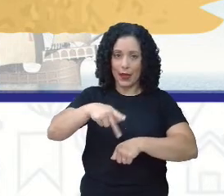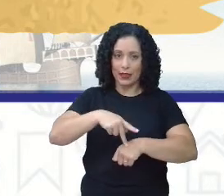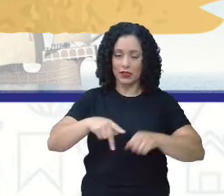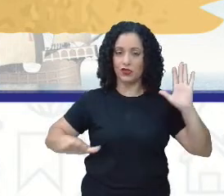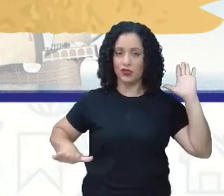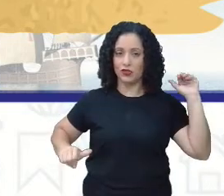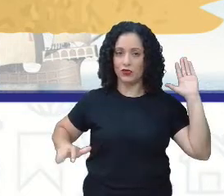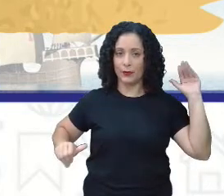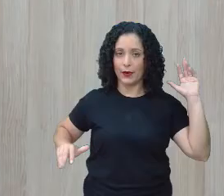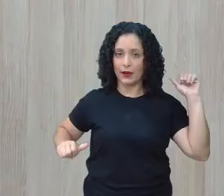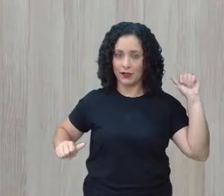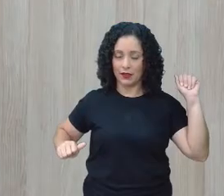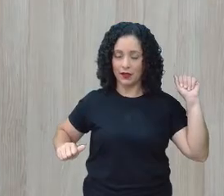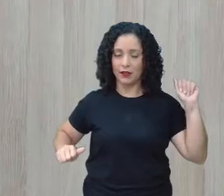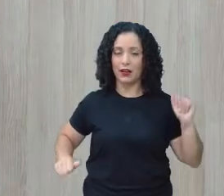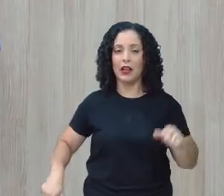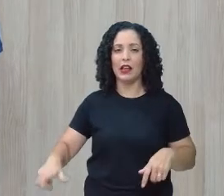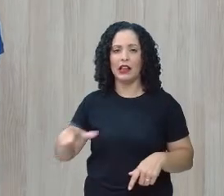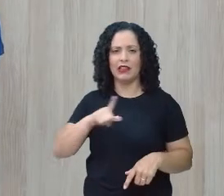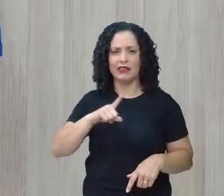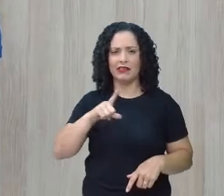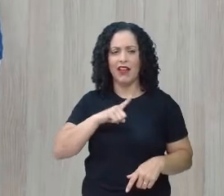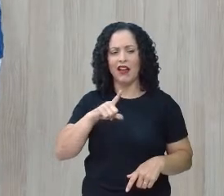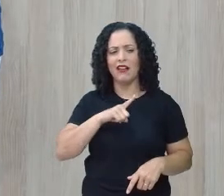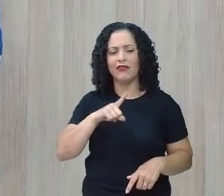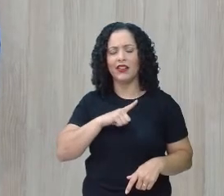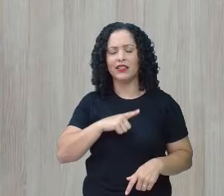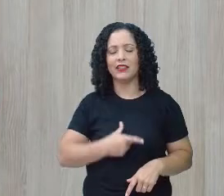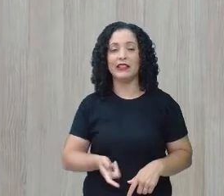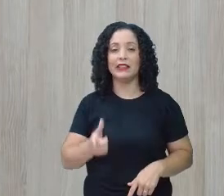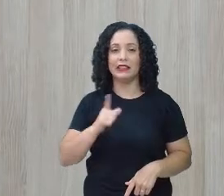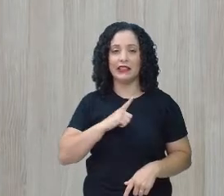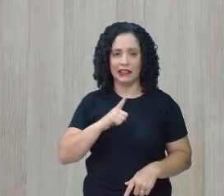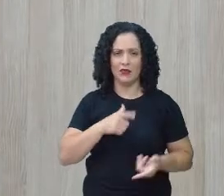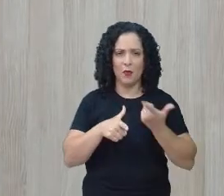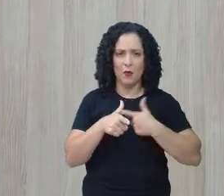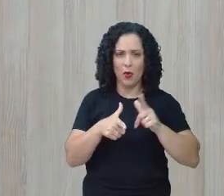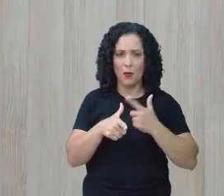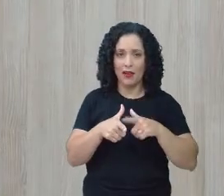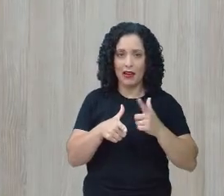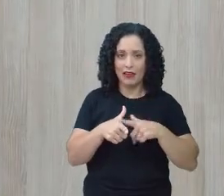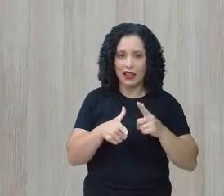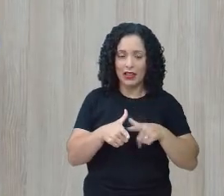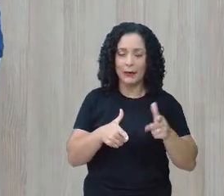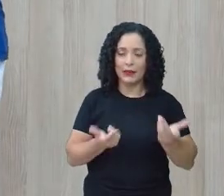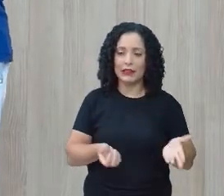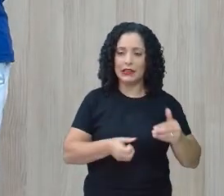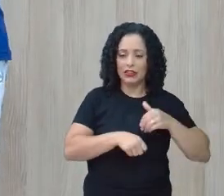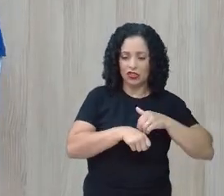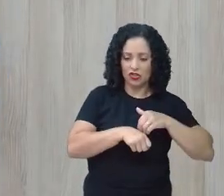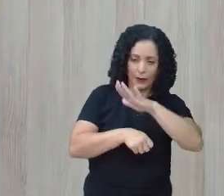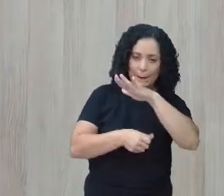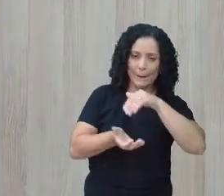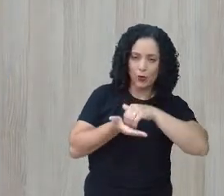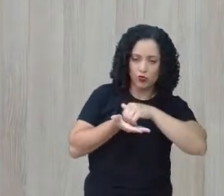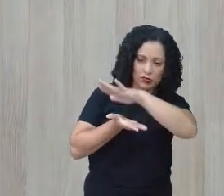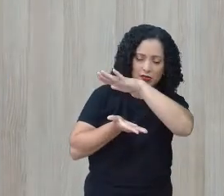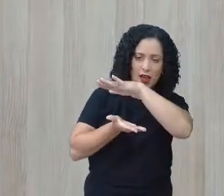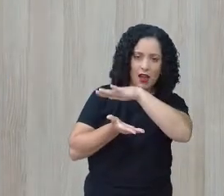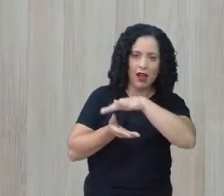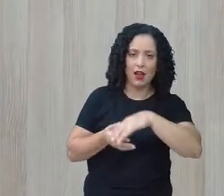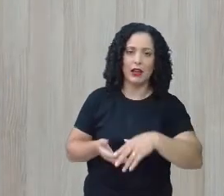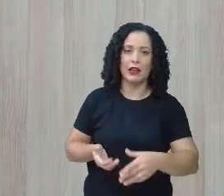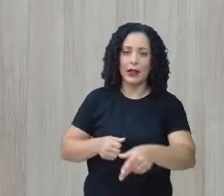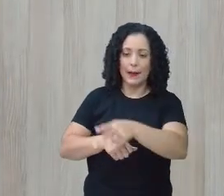estava envolvida em um conflito, né, para tentar expulsar os muçulmanos que haviam invadido a Península